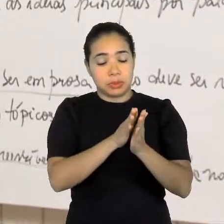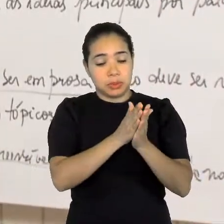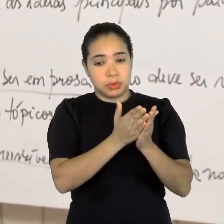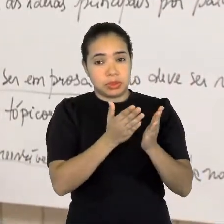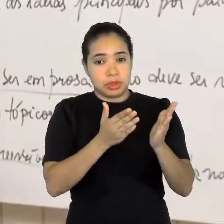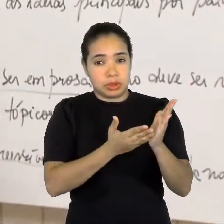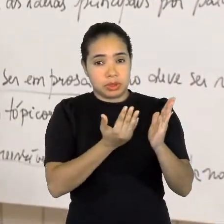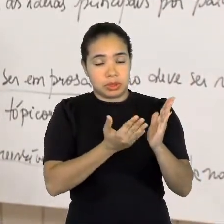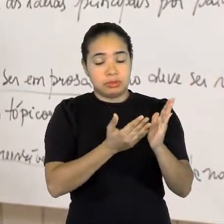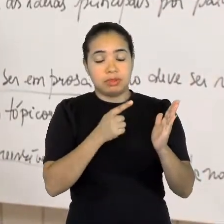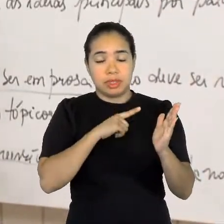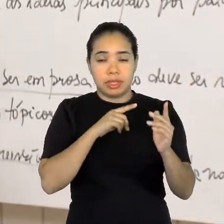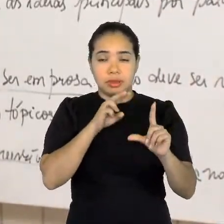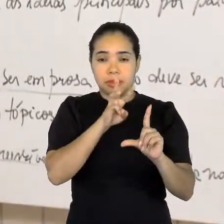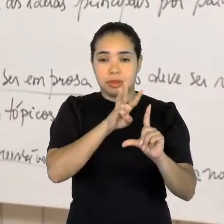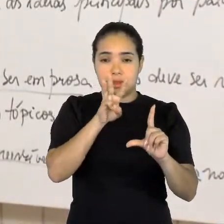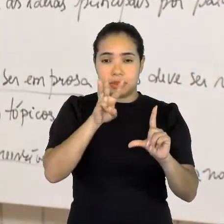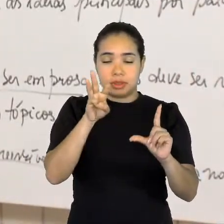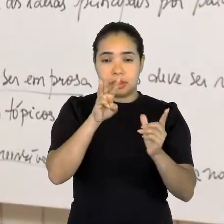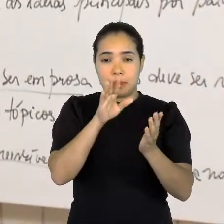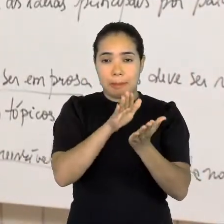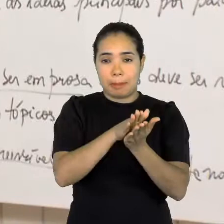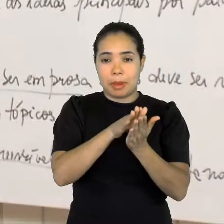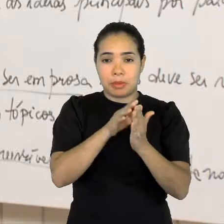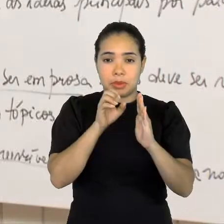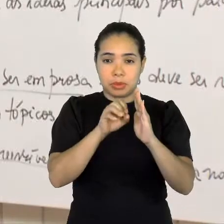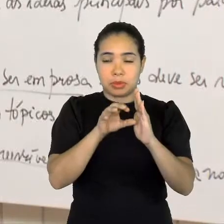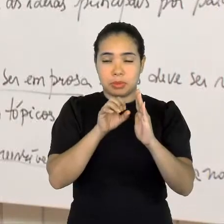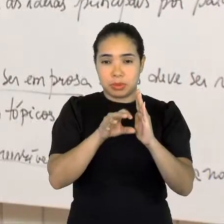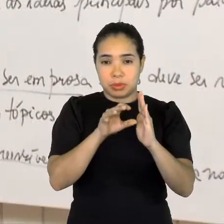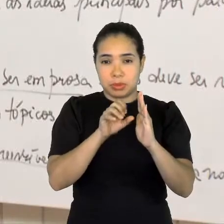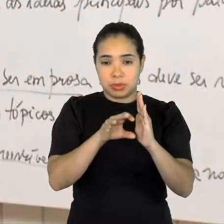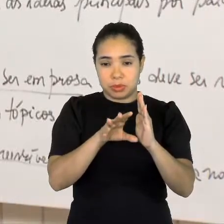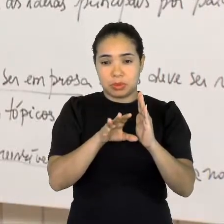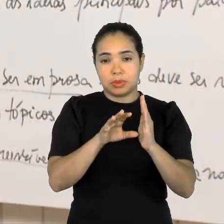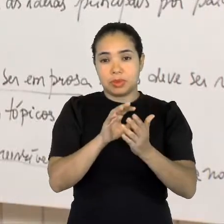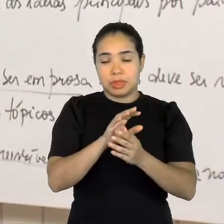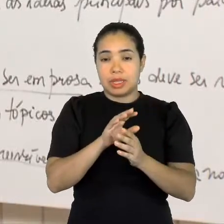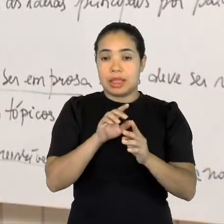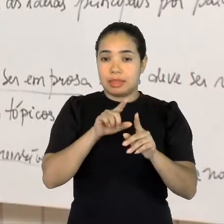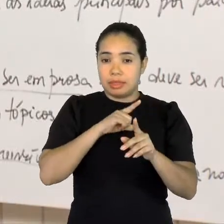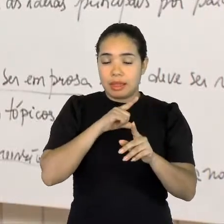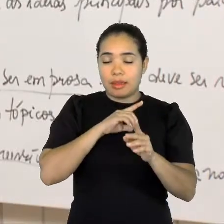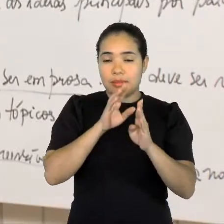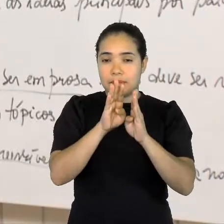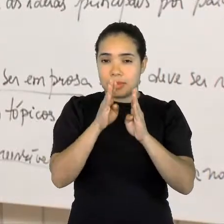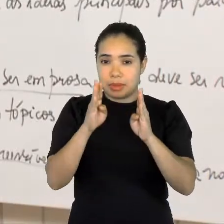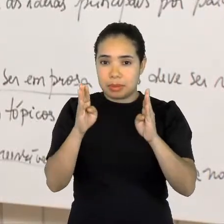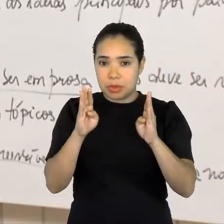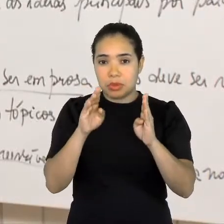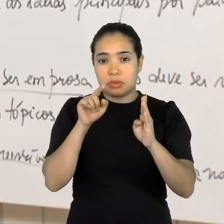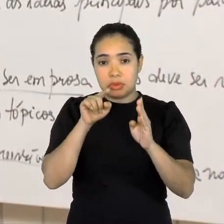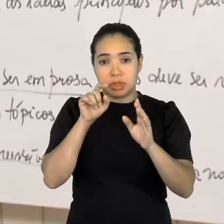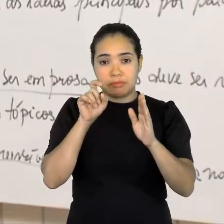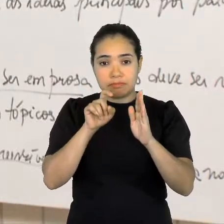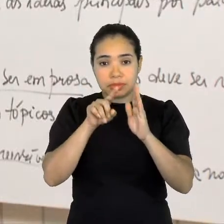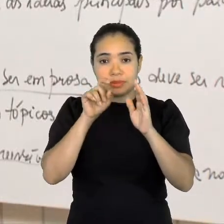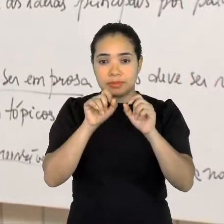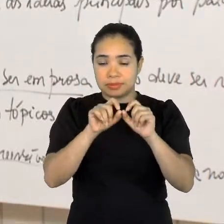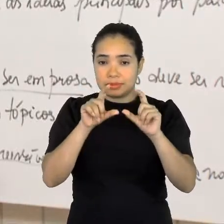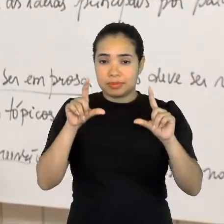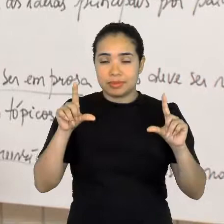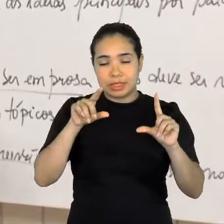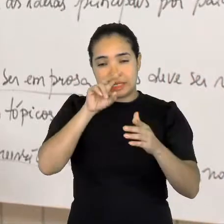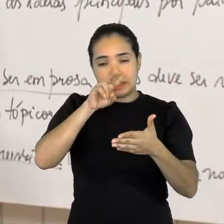disponível na plataforma Palmas Homeschool, lá na partezinha biblioteca, tá? Basta você clicar lá